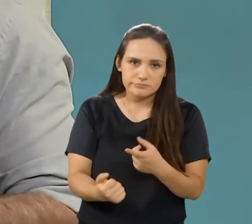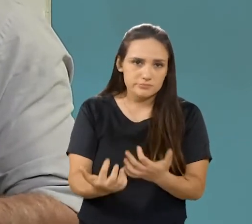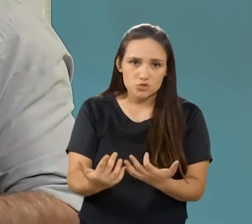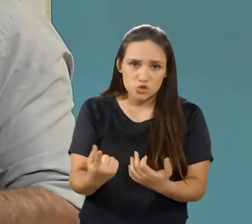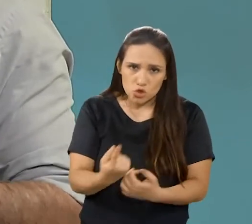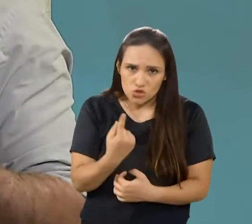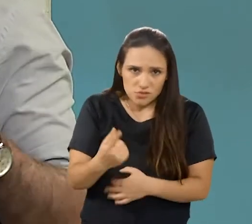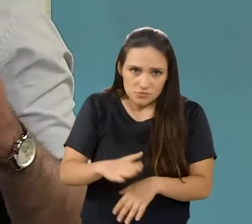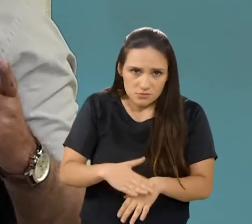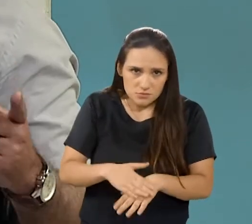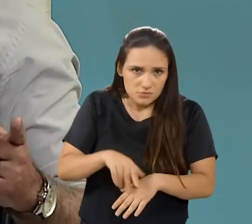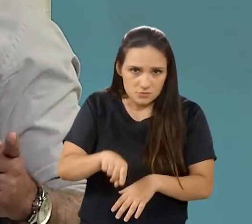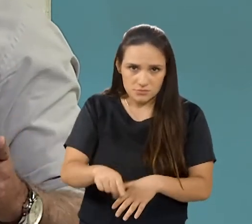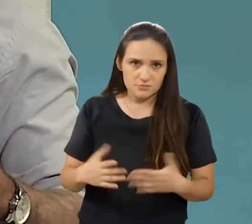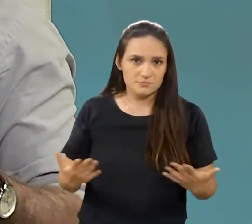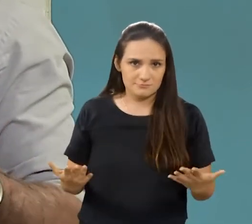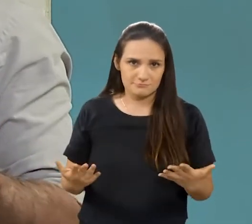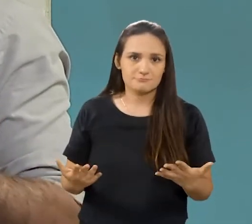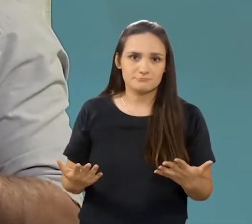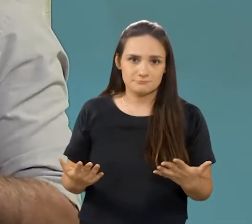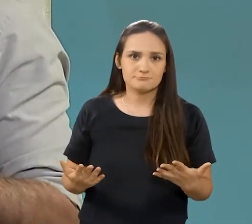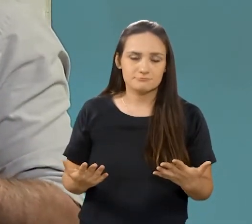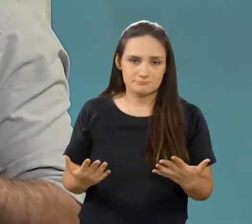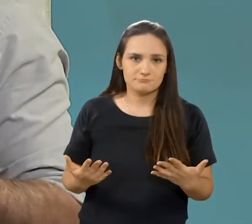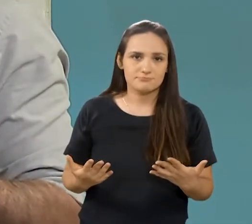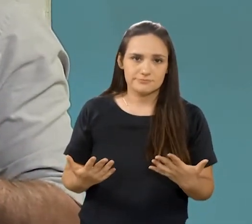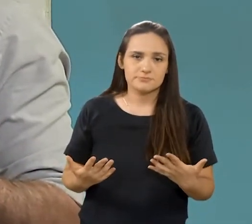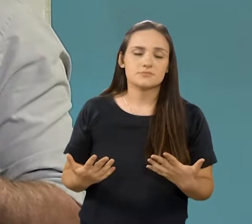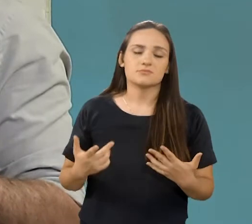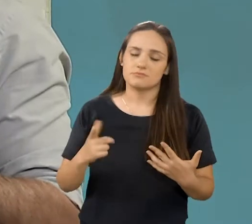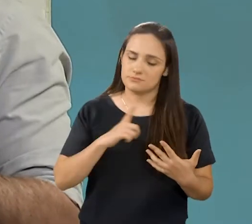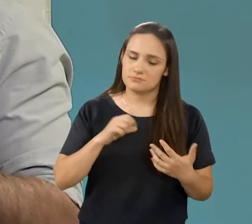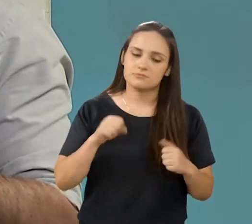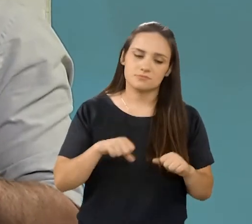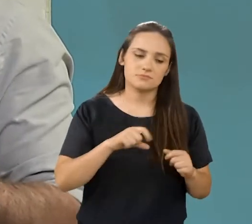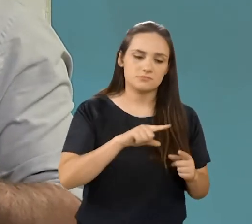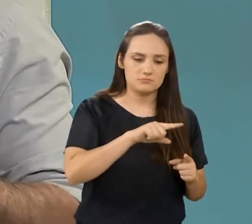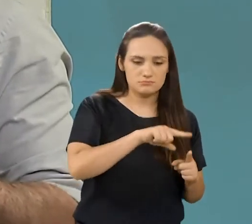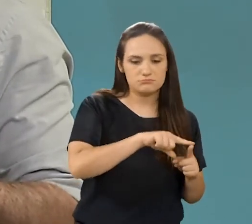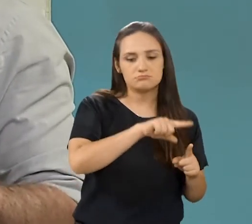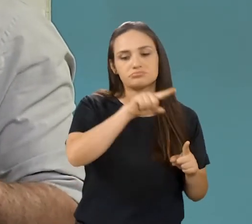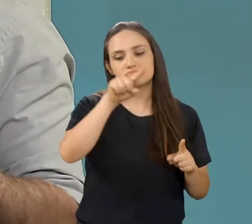para esse incêndio. Então, o Pantanal, ele ocorre esses ciclos aí, ele é muito